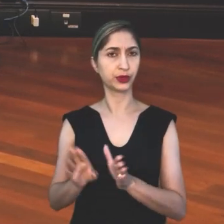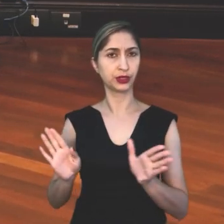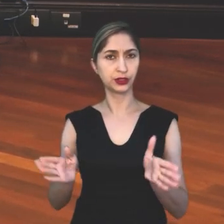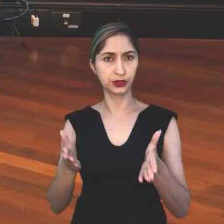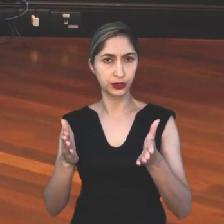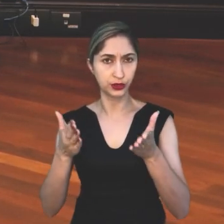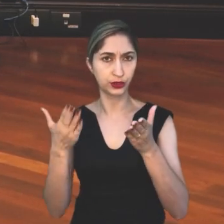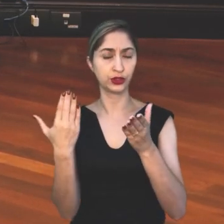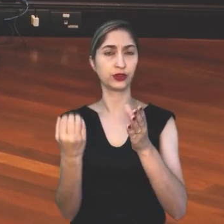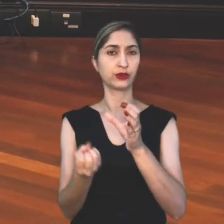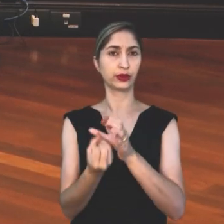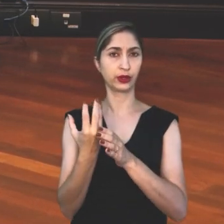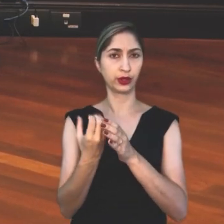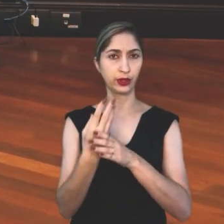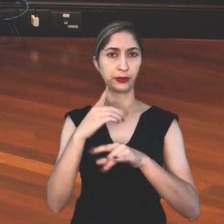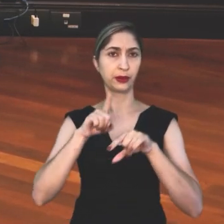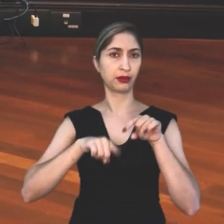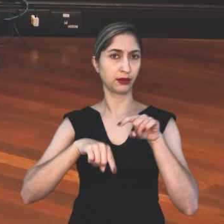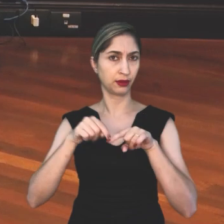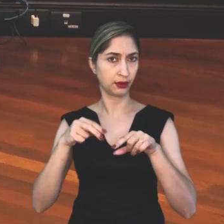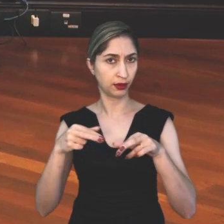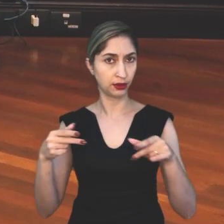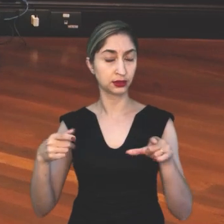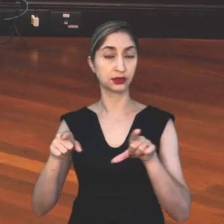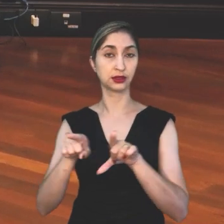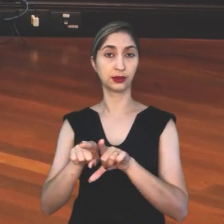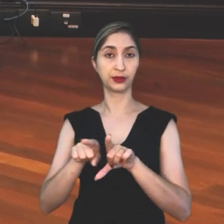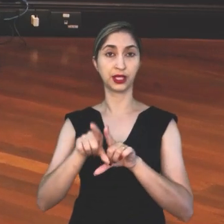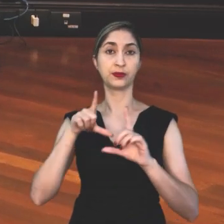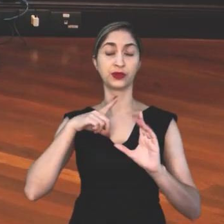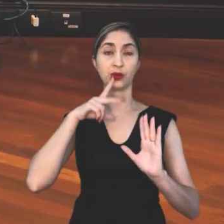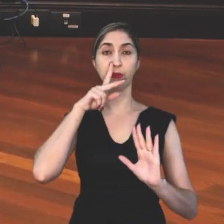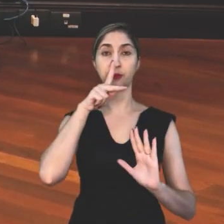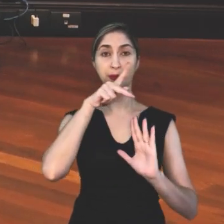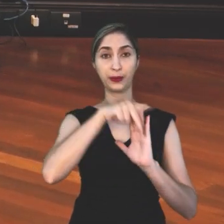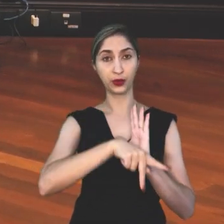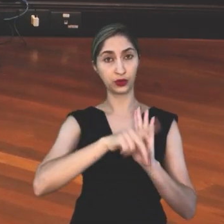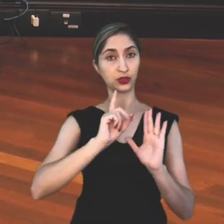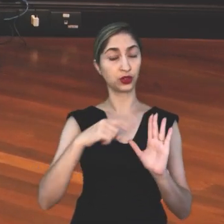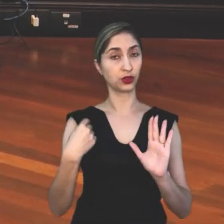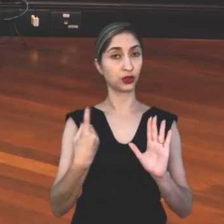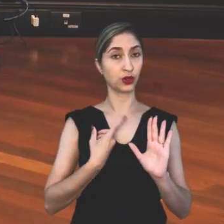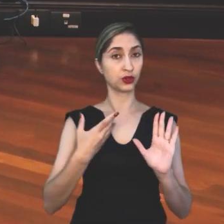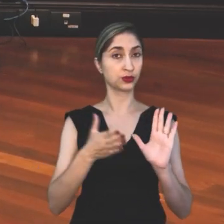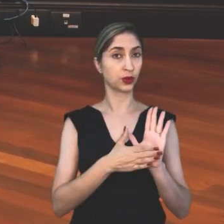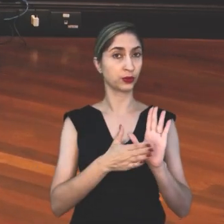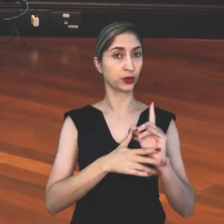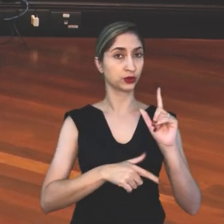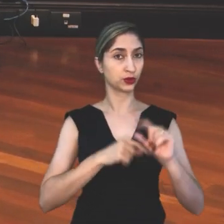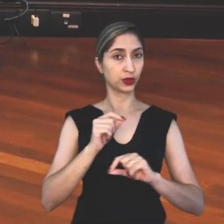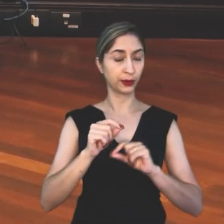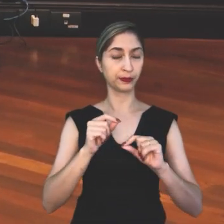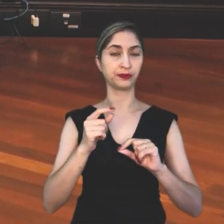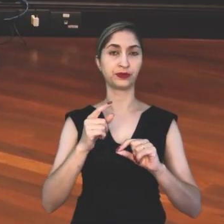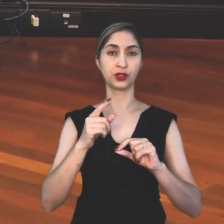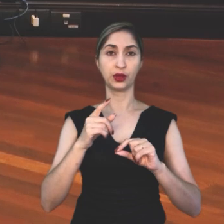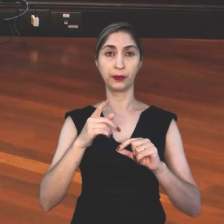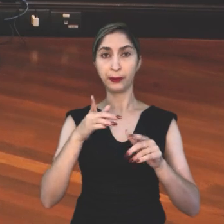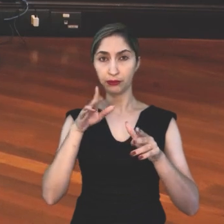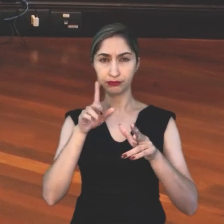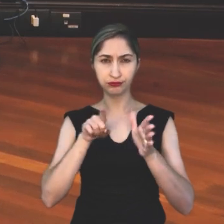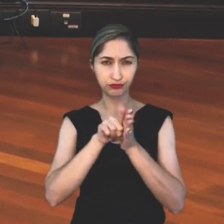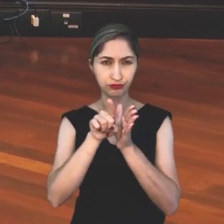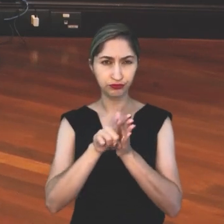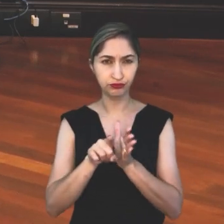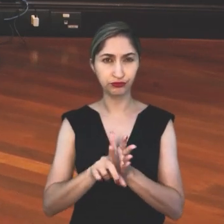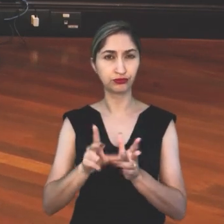a gente traz então essas perguntas, essas provocações, a gente desenvolve materiais e além disso tem o desenvolvimento do projeto, que era uma ideia